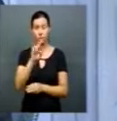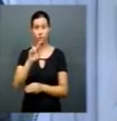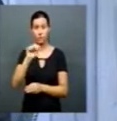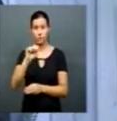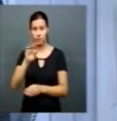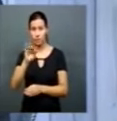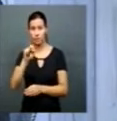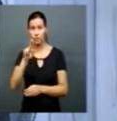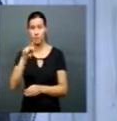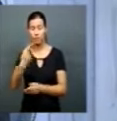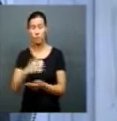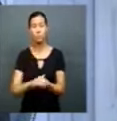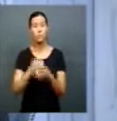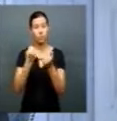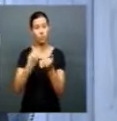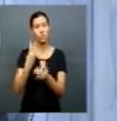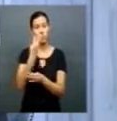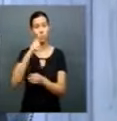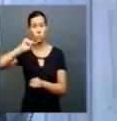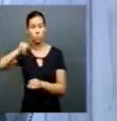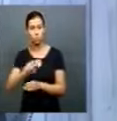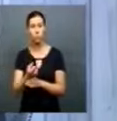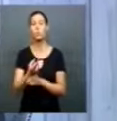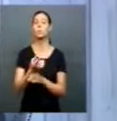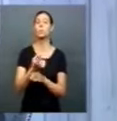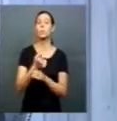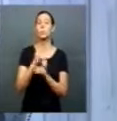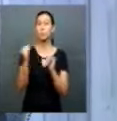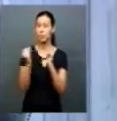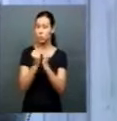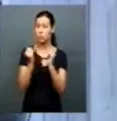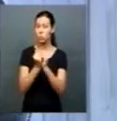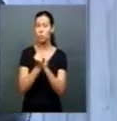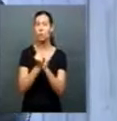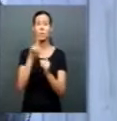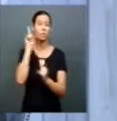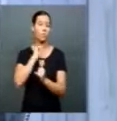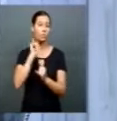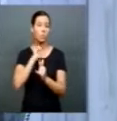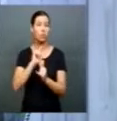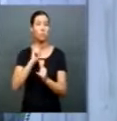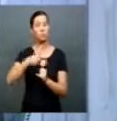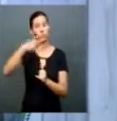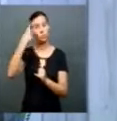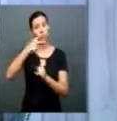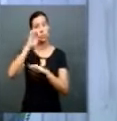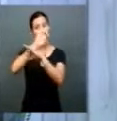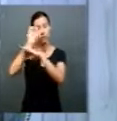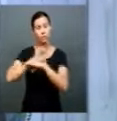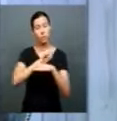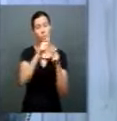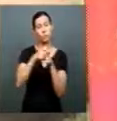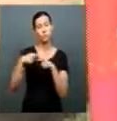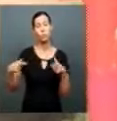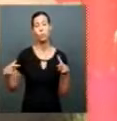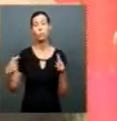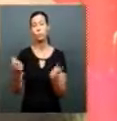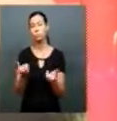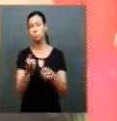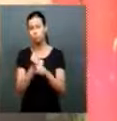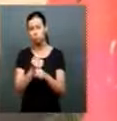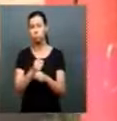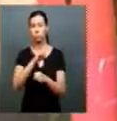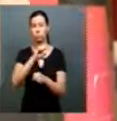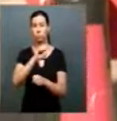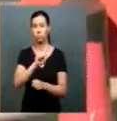desse tipo e Minas Gerais é o segundo maior estado com o maior número de startups. Nós vamos saber como tem